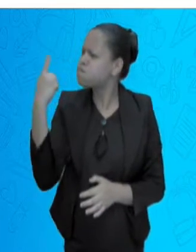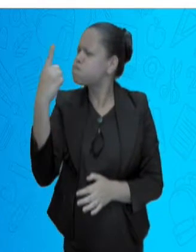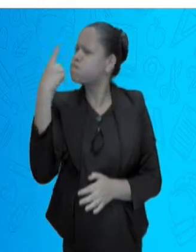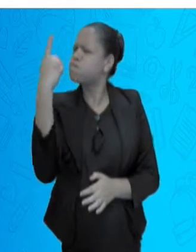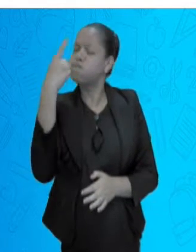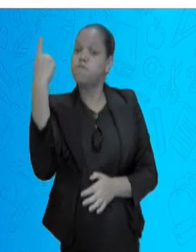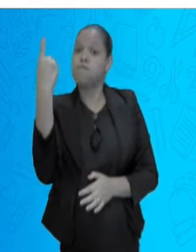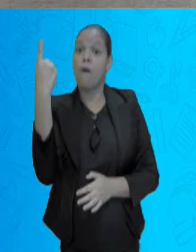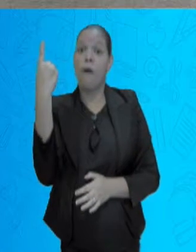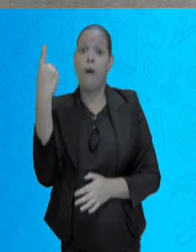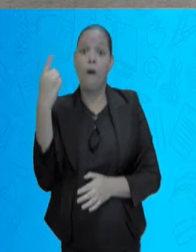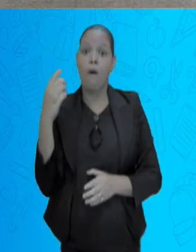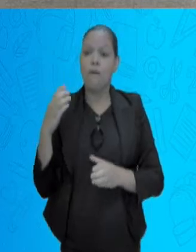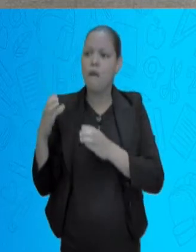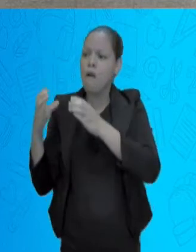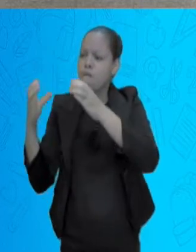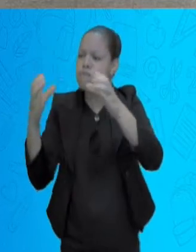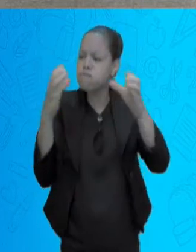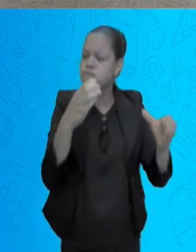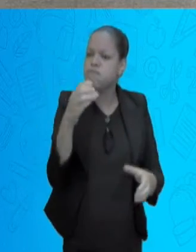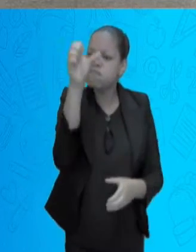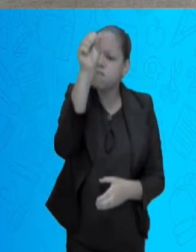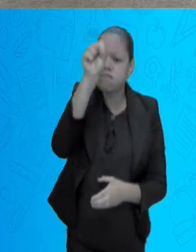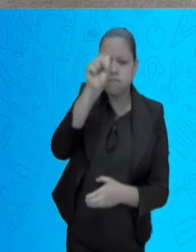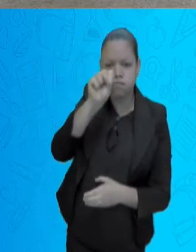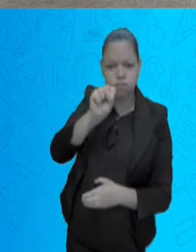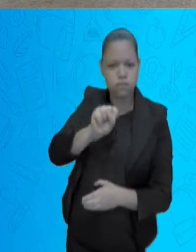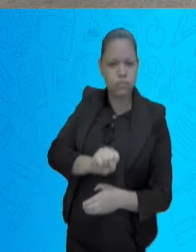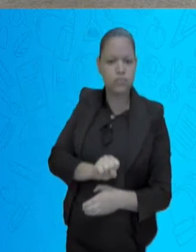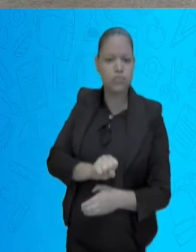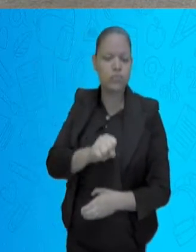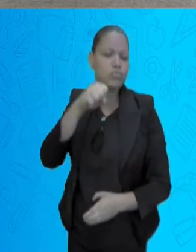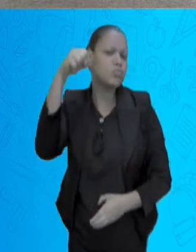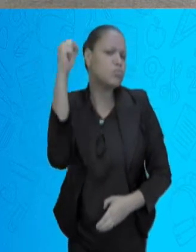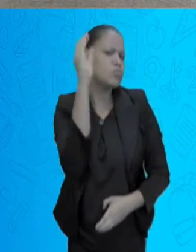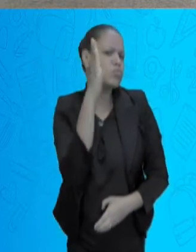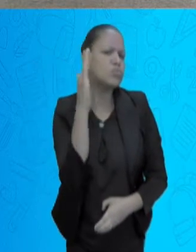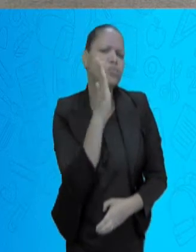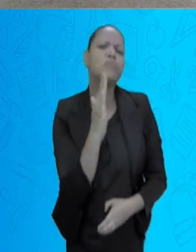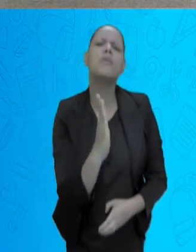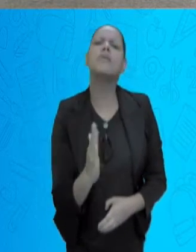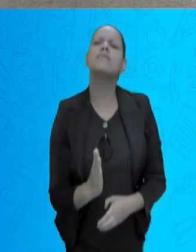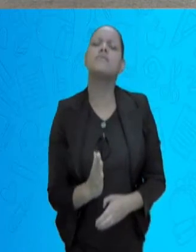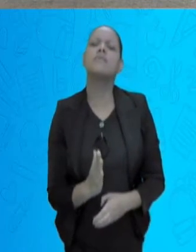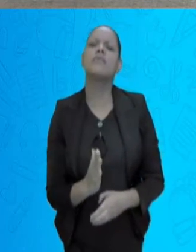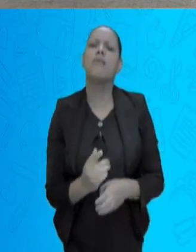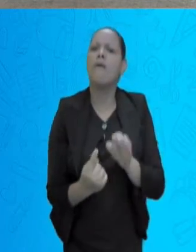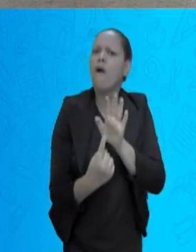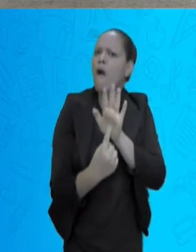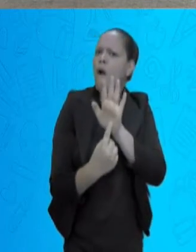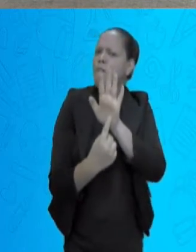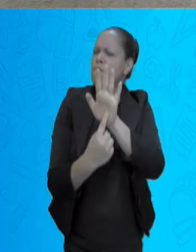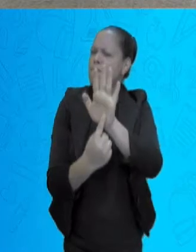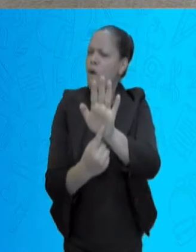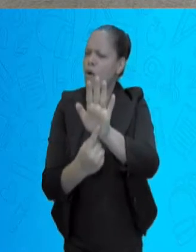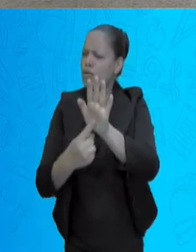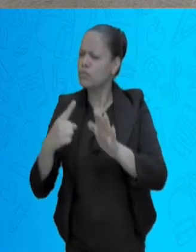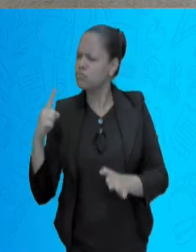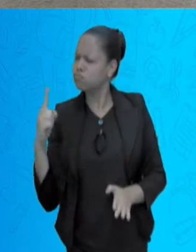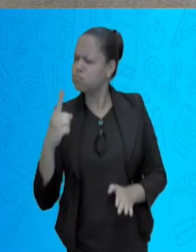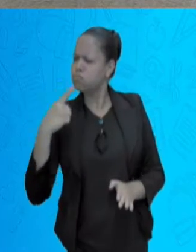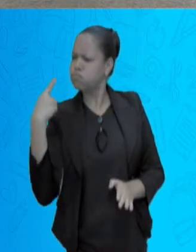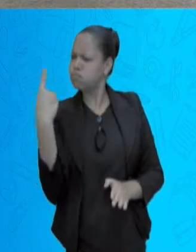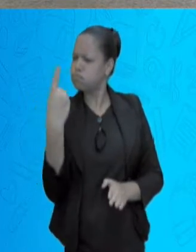naquele texto, fala muito bem de um ciclone, de ondas fortes provocadas